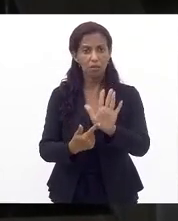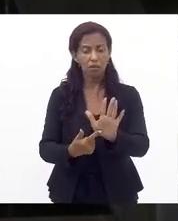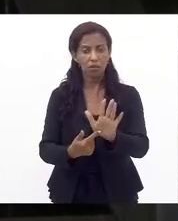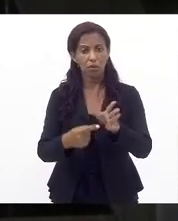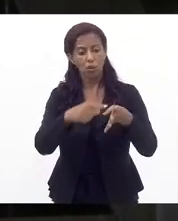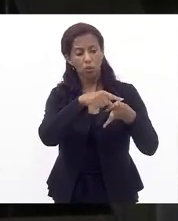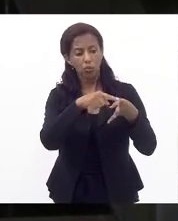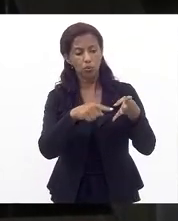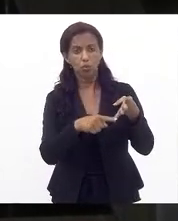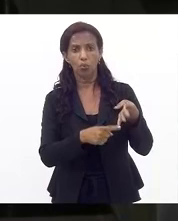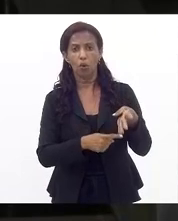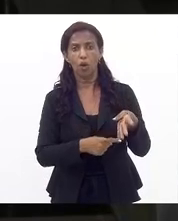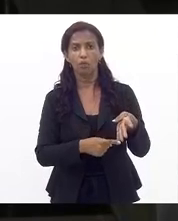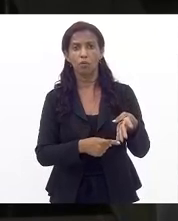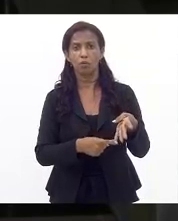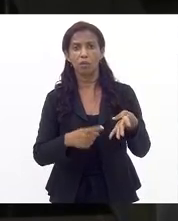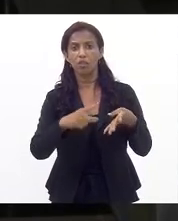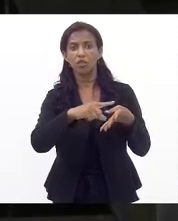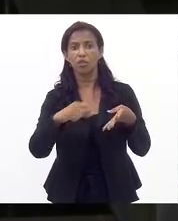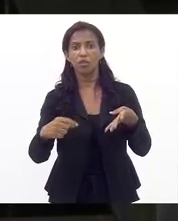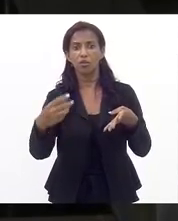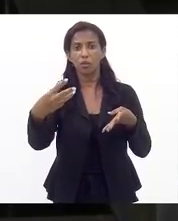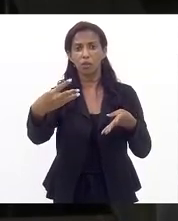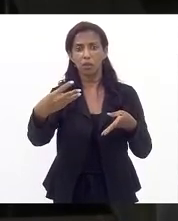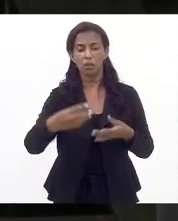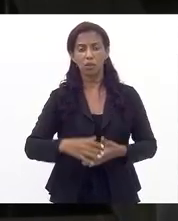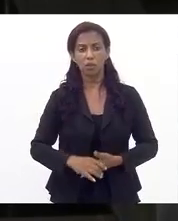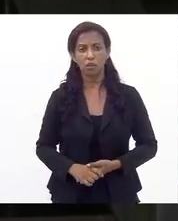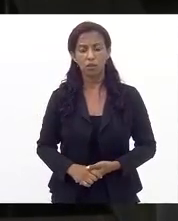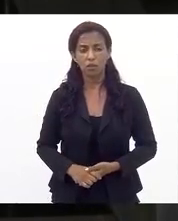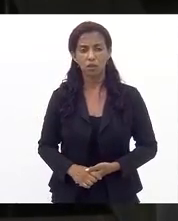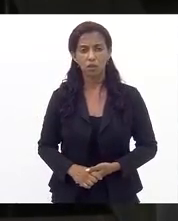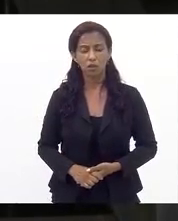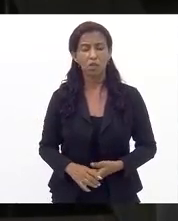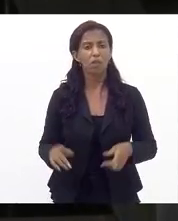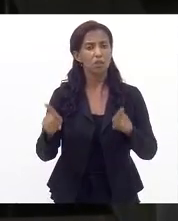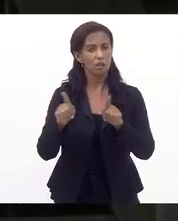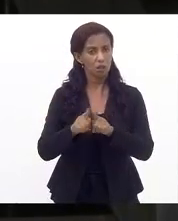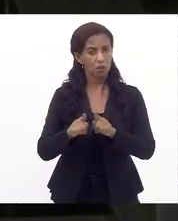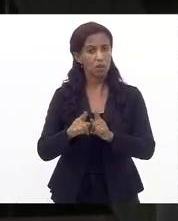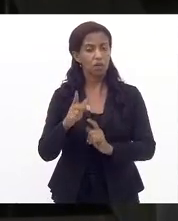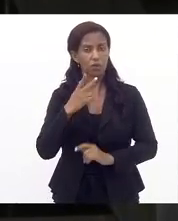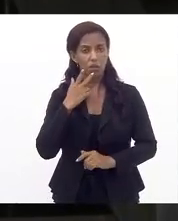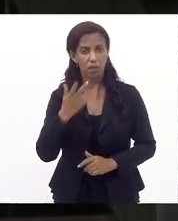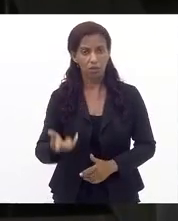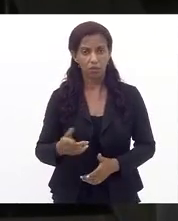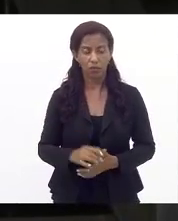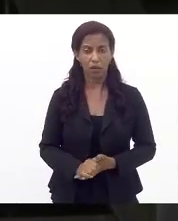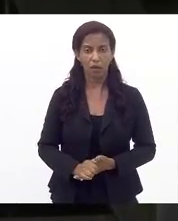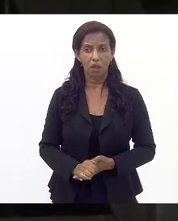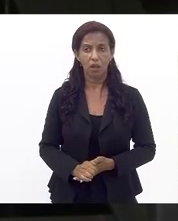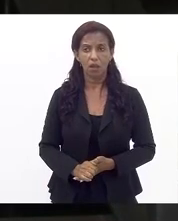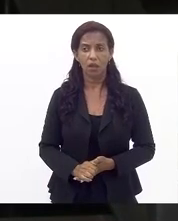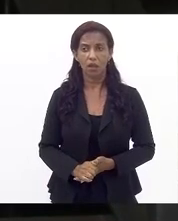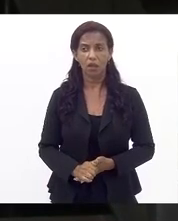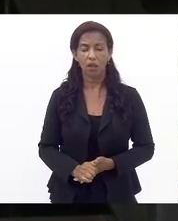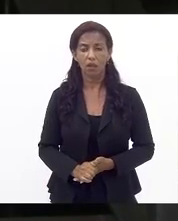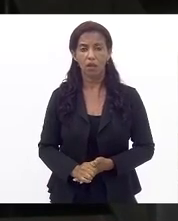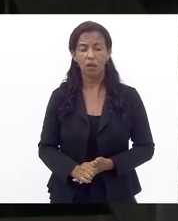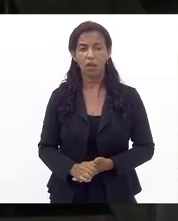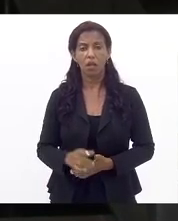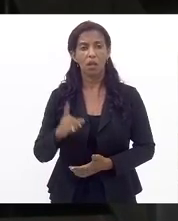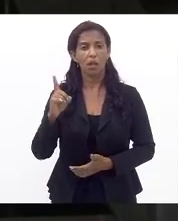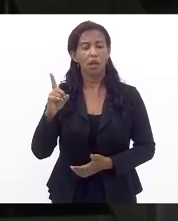os quatro itens apresentados que a gente tem que escolher três querer ressaltar também presentes Aureliano disse que falou a